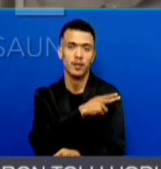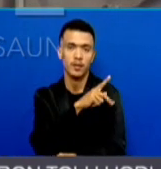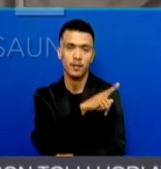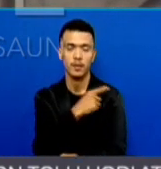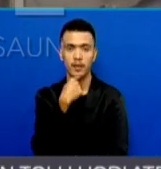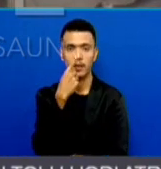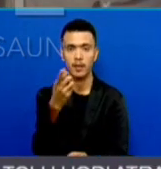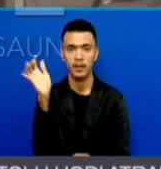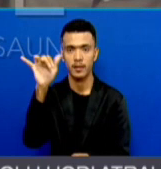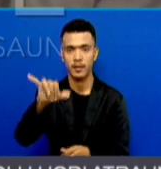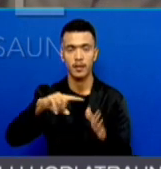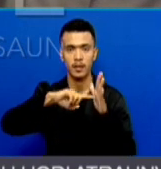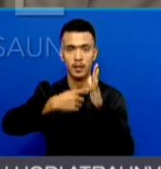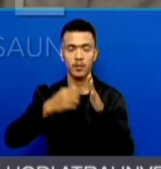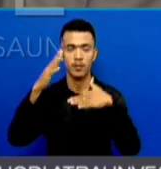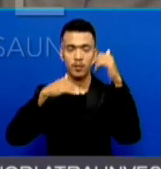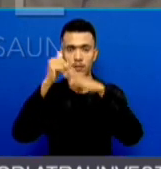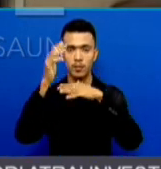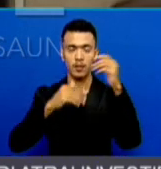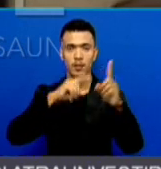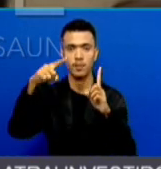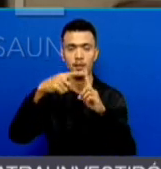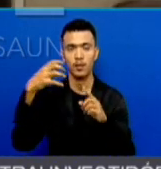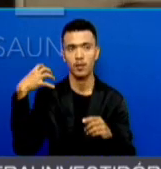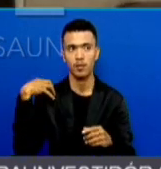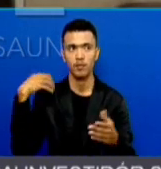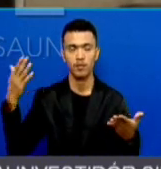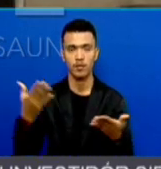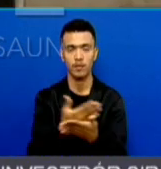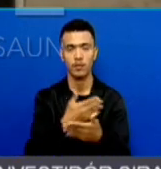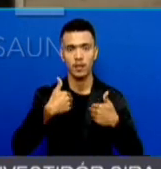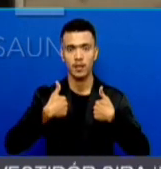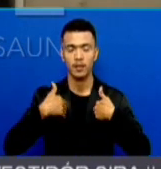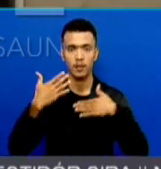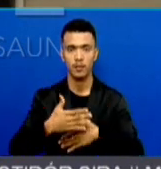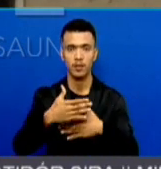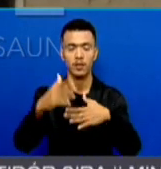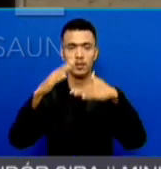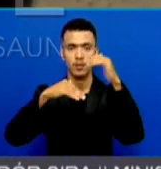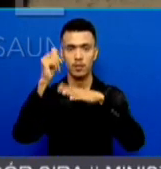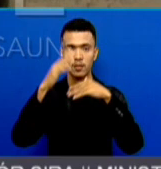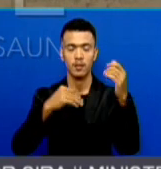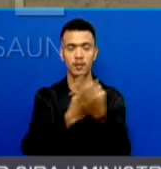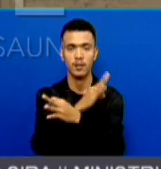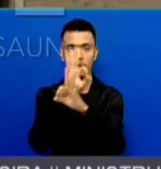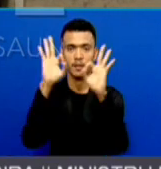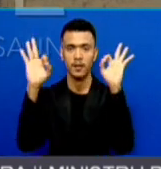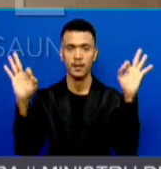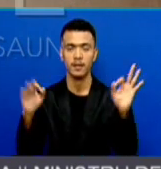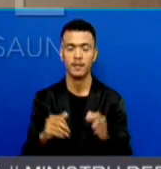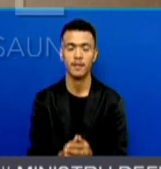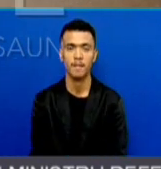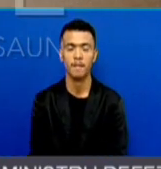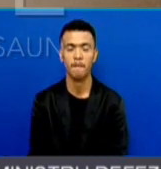Hactuir, Sira Seiha Ruhalo Construção, o Enhira Edifício Fon NBCI Processo Construção Nilaran termina ona. No,